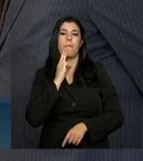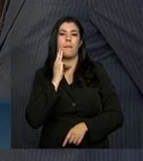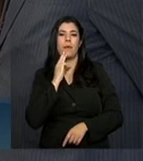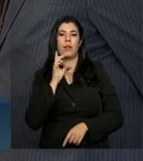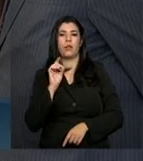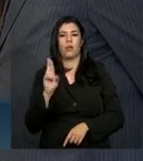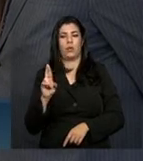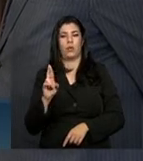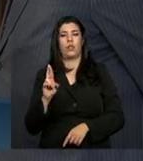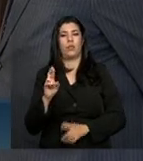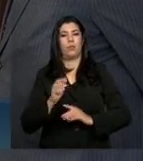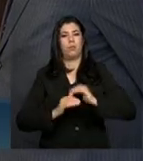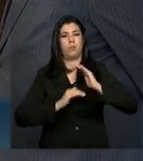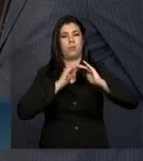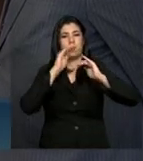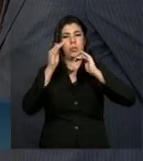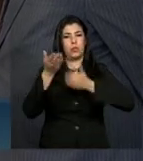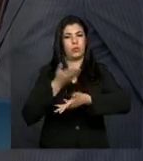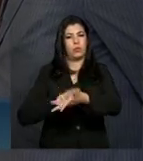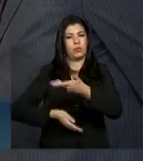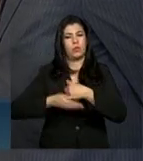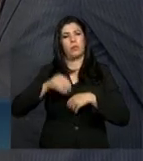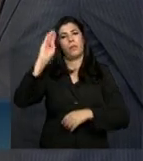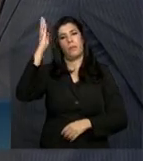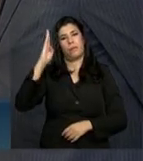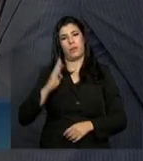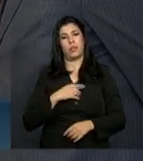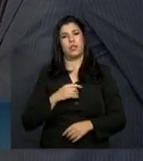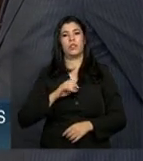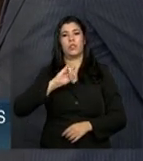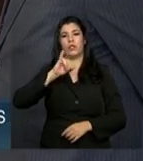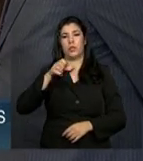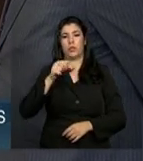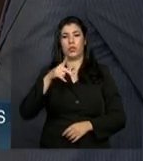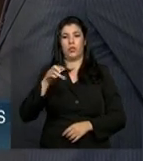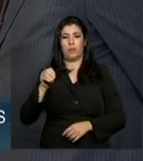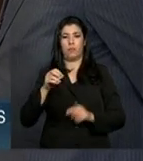As relações diplomáticas entre Brasil e Japão começaram em